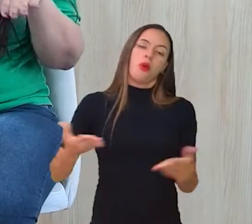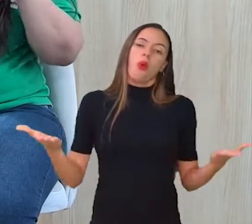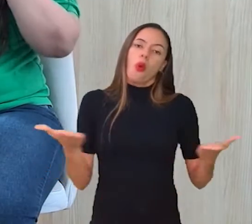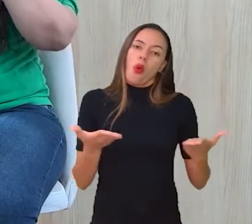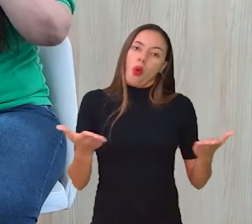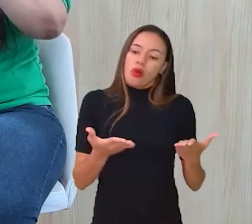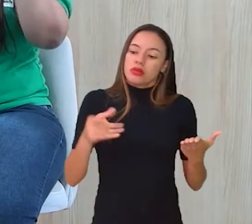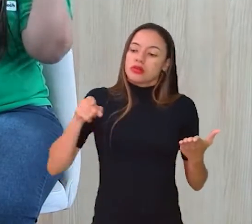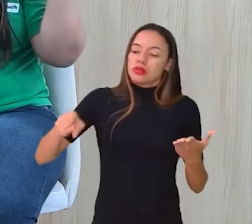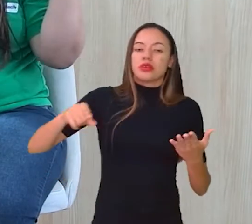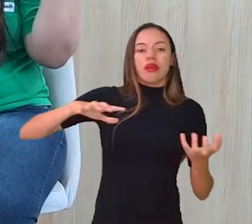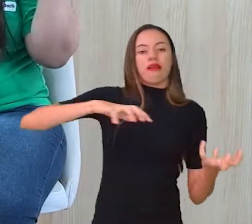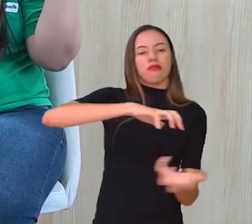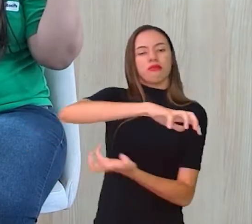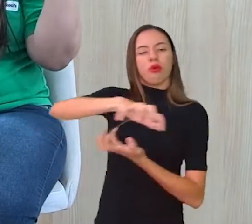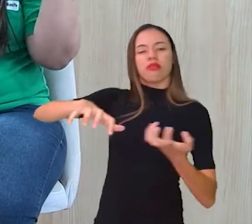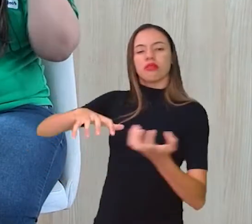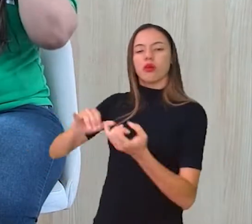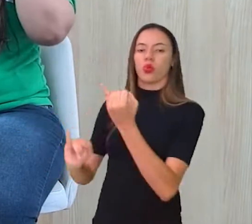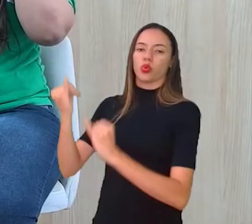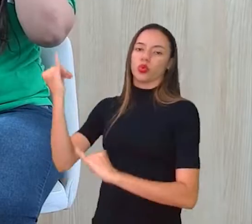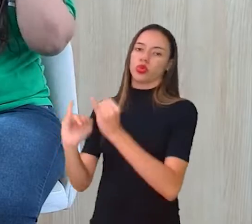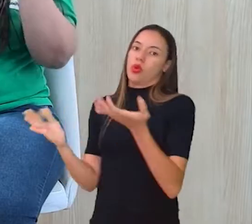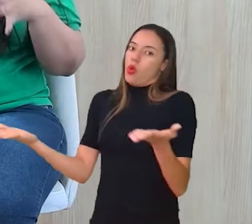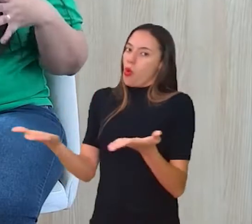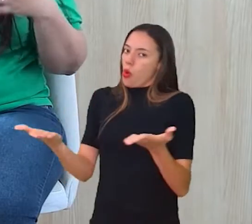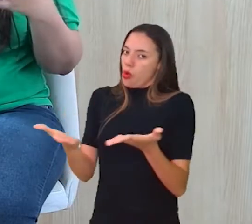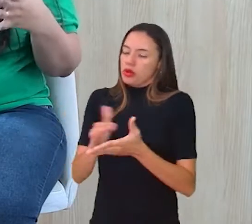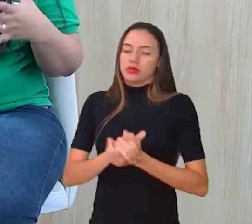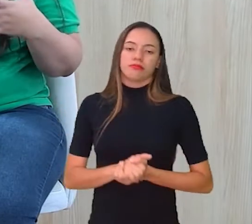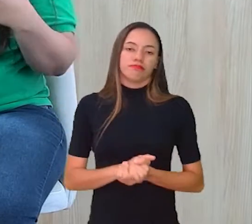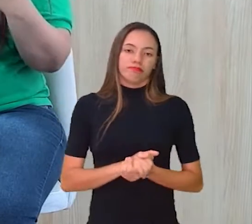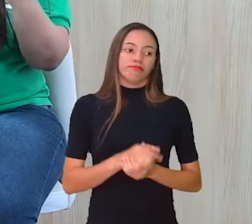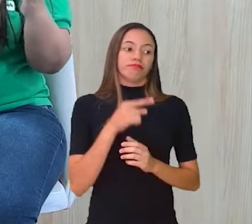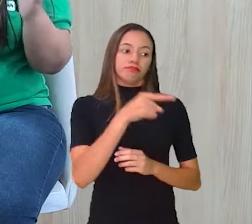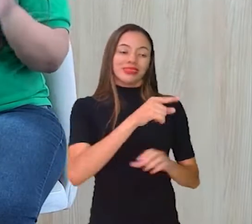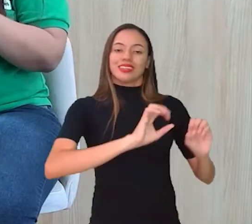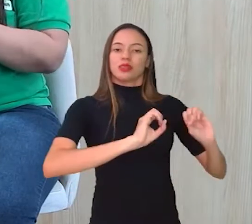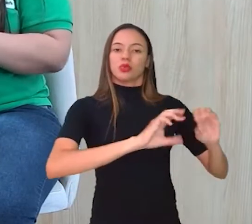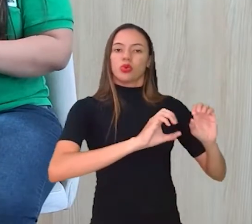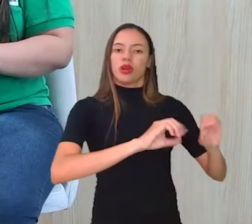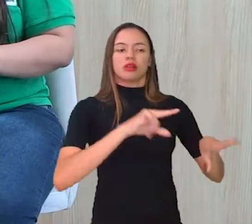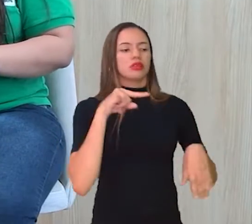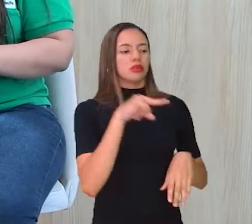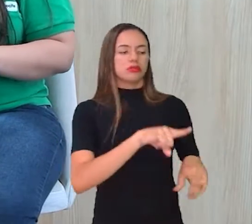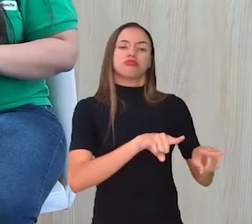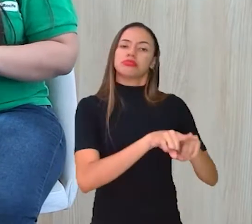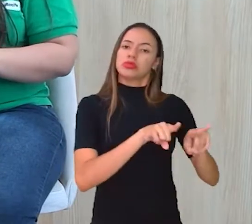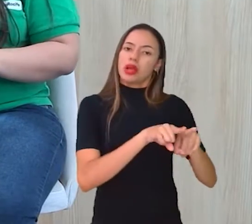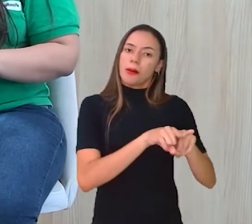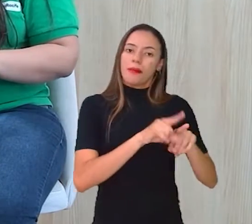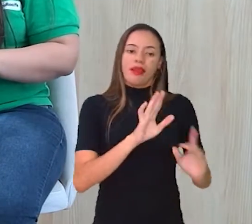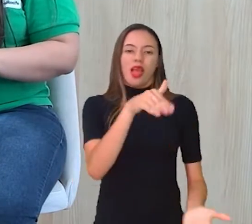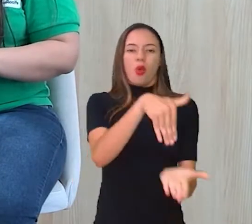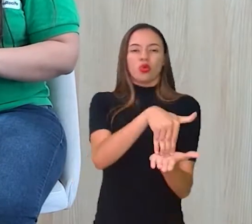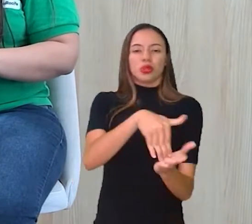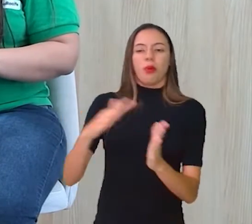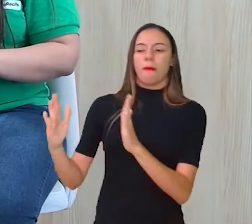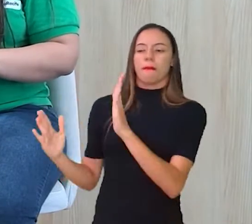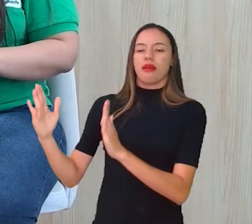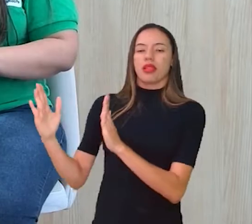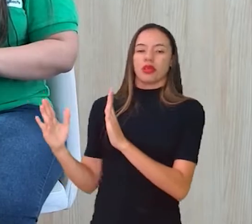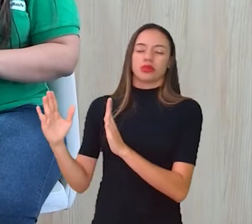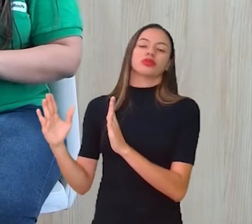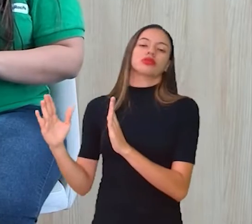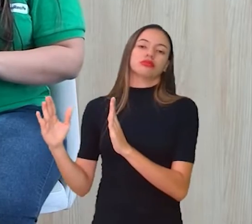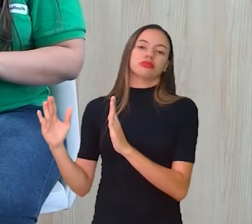nessa revolução industrial, digamos assim. Então, a educação ela também está aí nessa última fase, que a gente